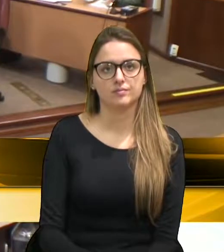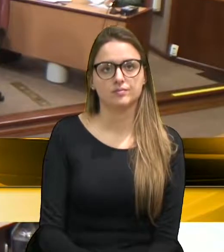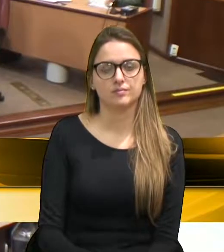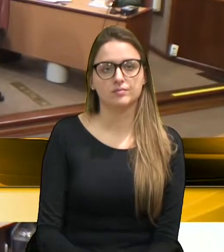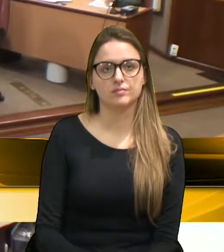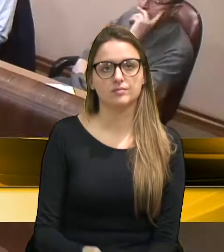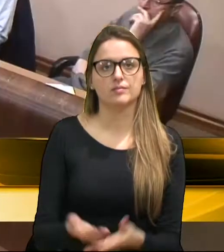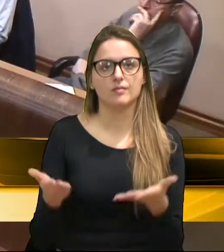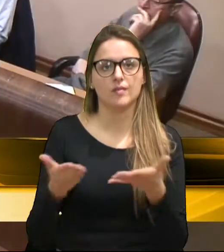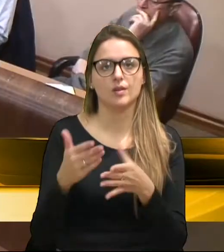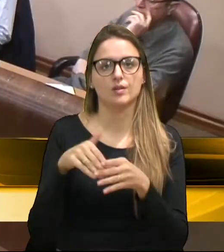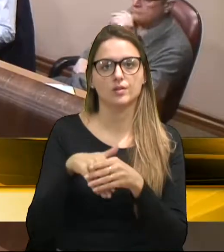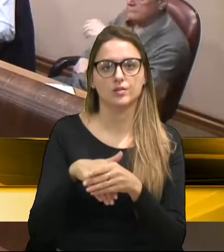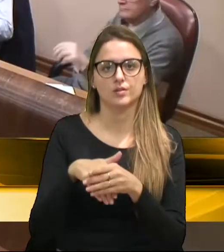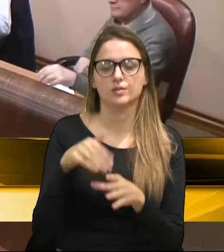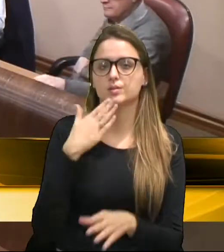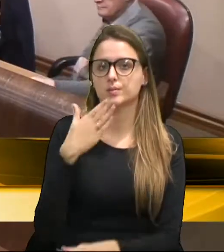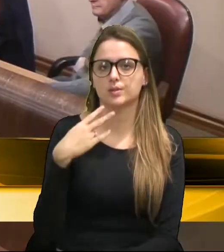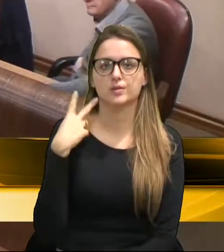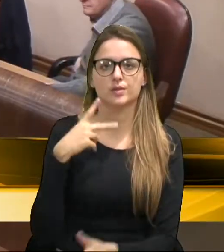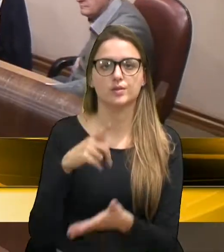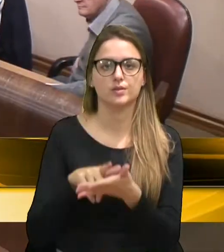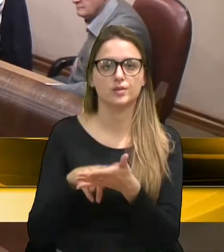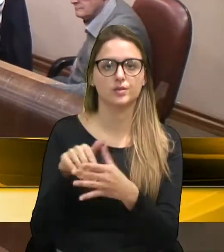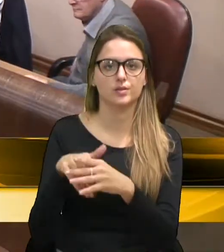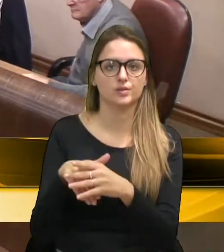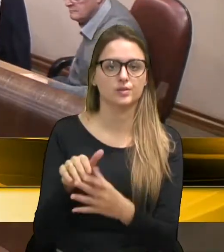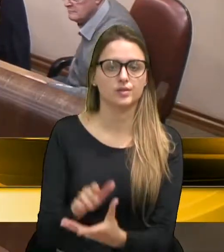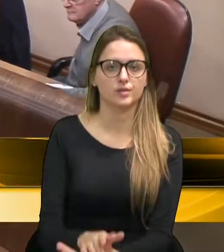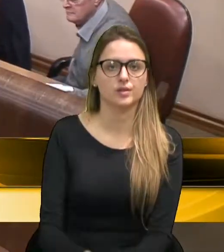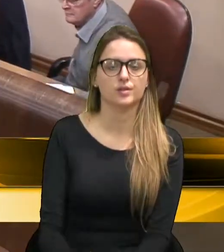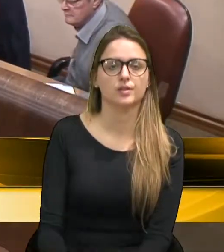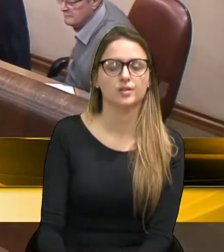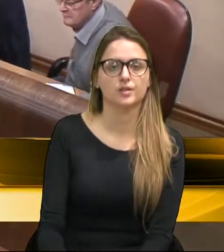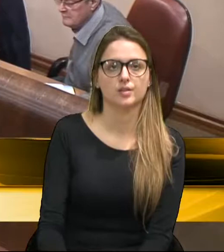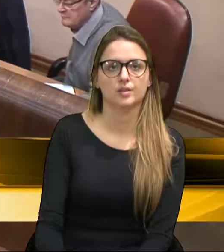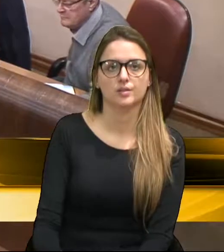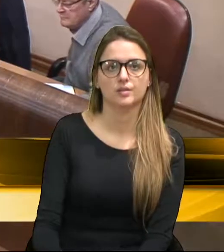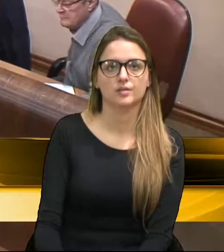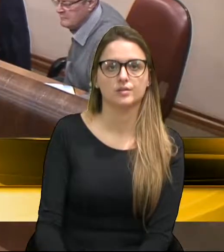Está em votação. Solicito aos vereadores que registrem seus votos.